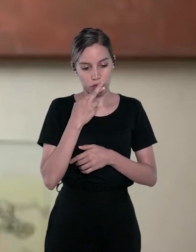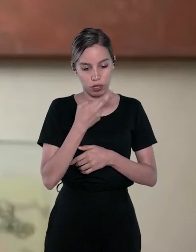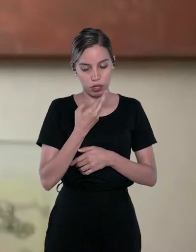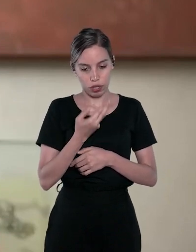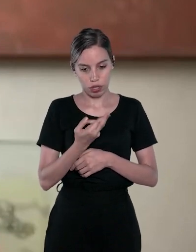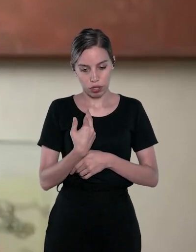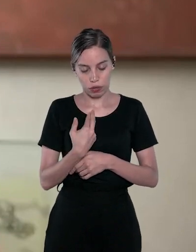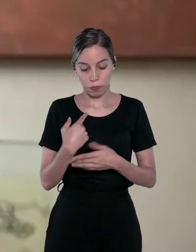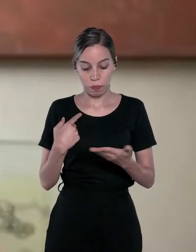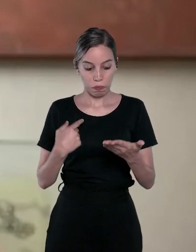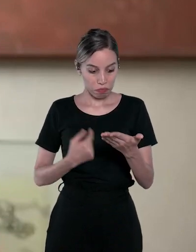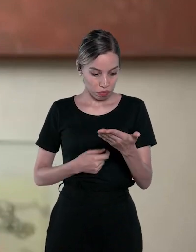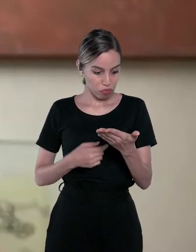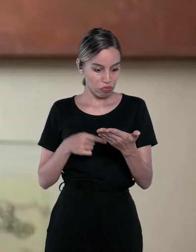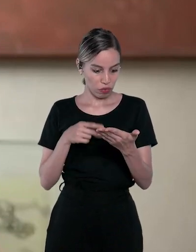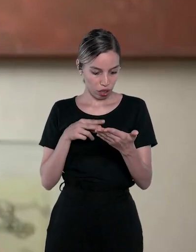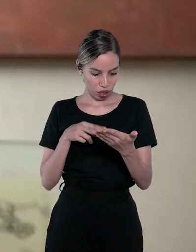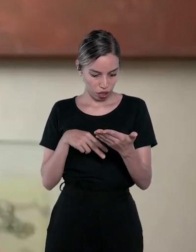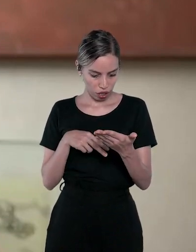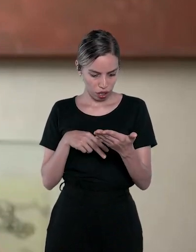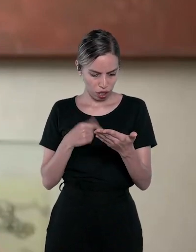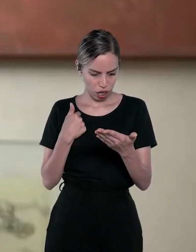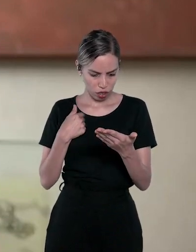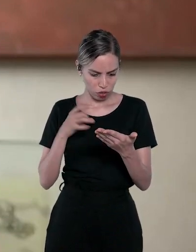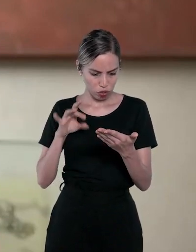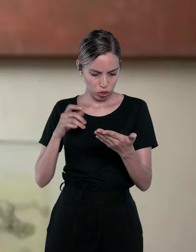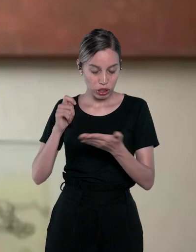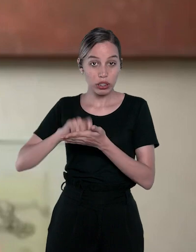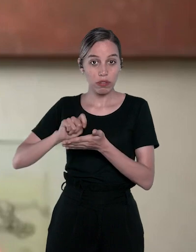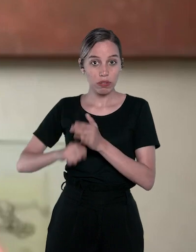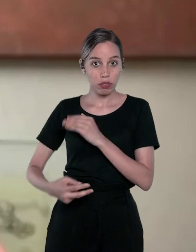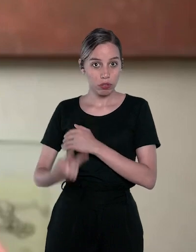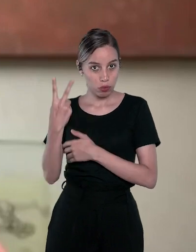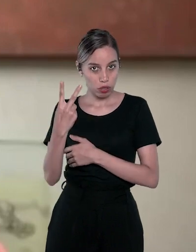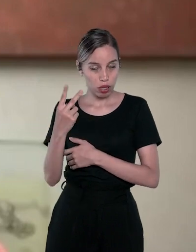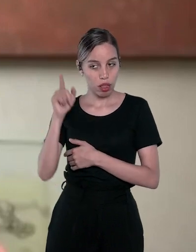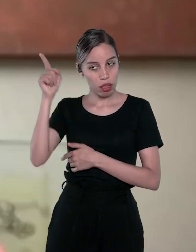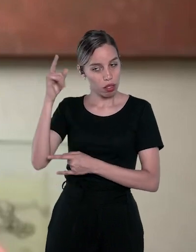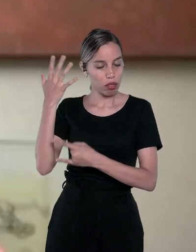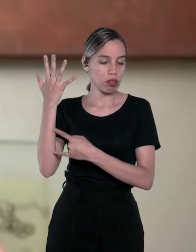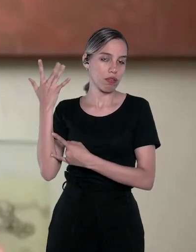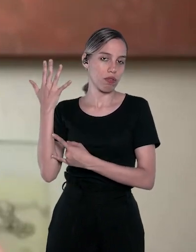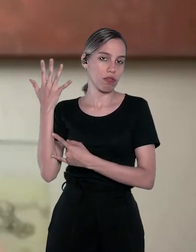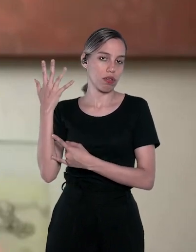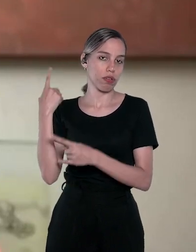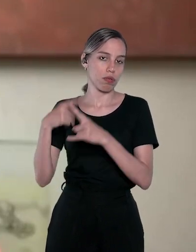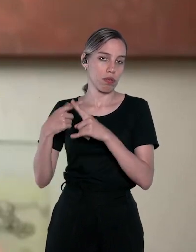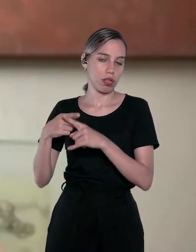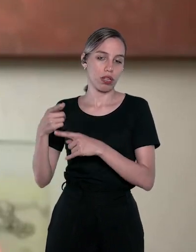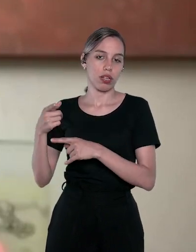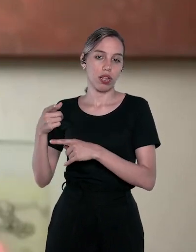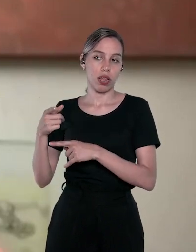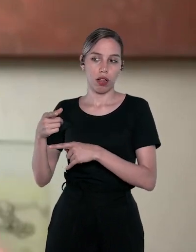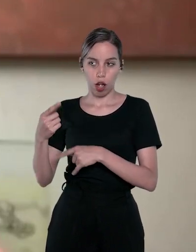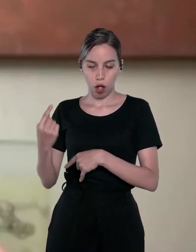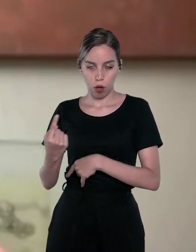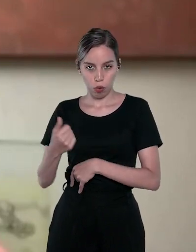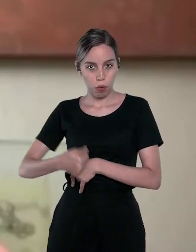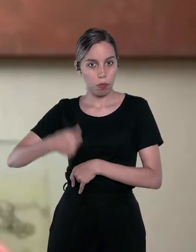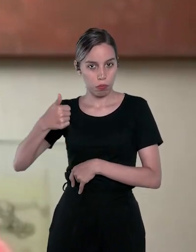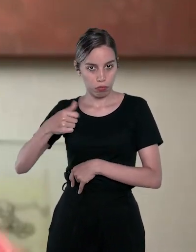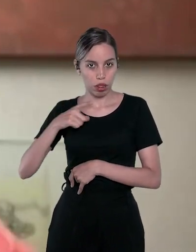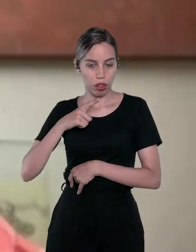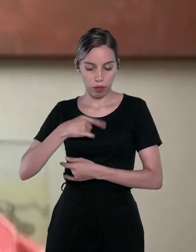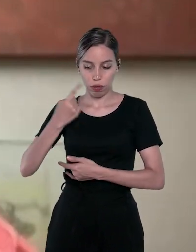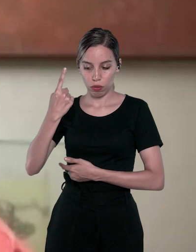na revista literária da UFMG, eu já era aluno, e um deles foi classificado em primeiro